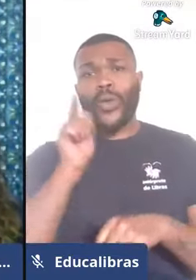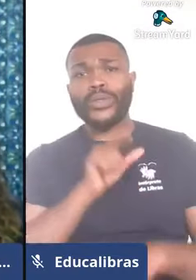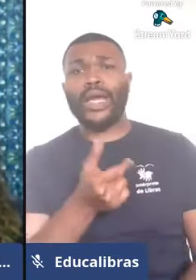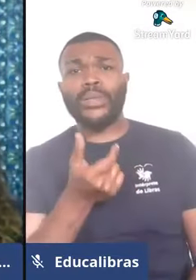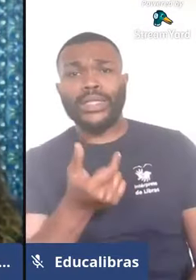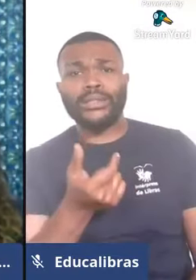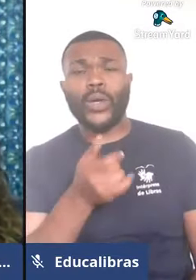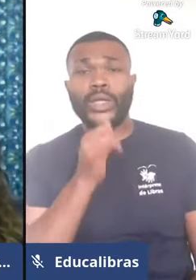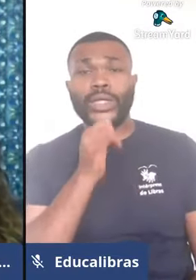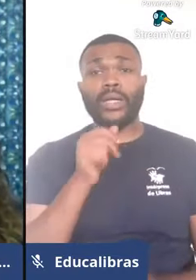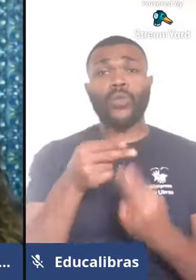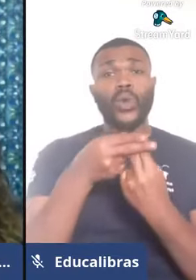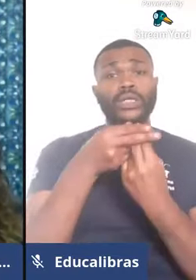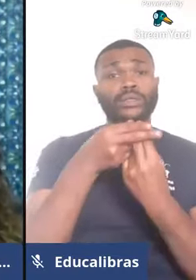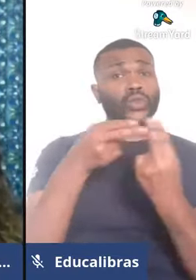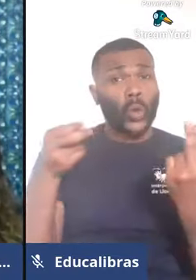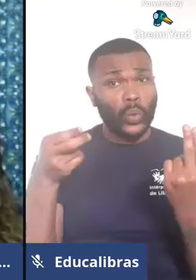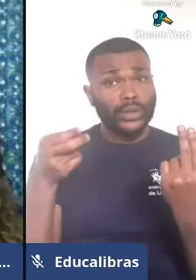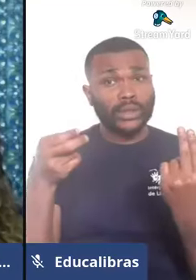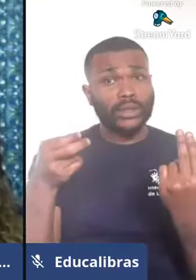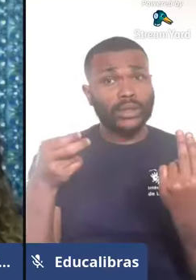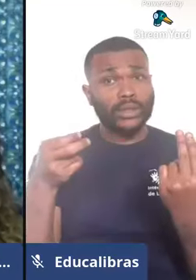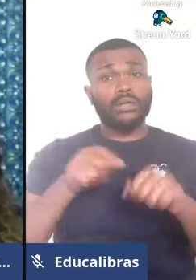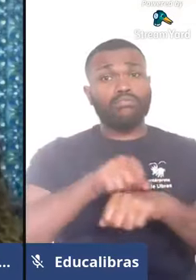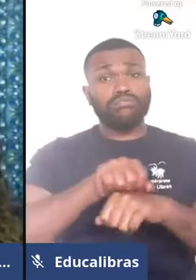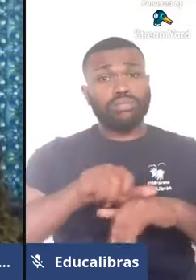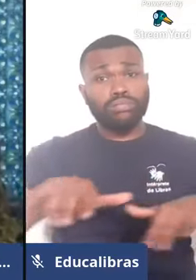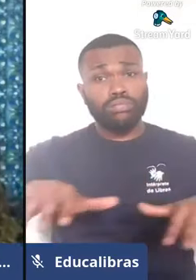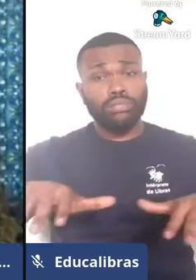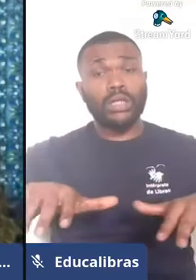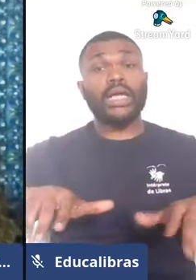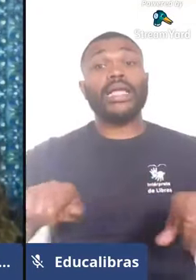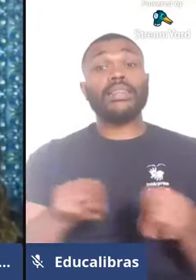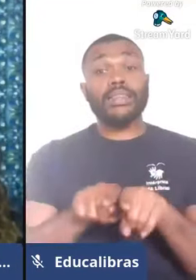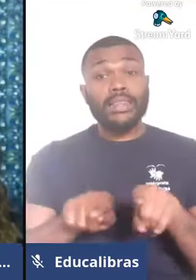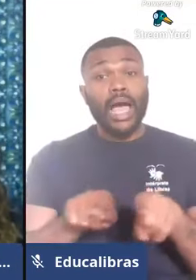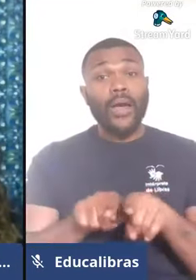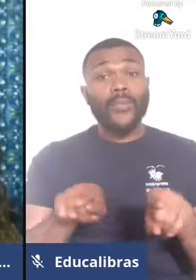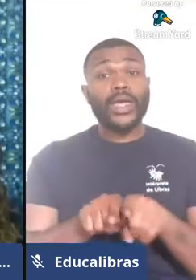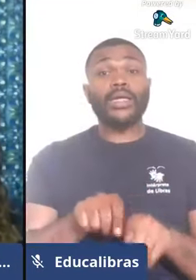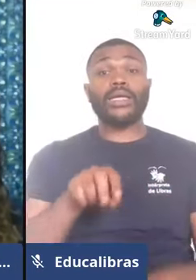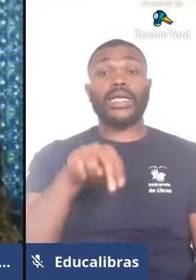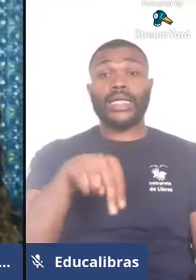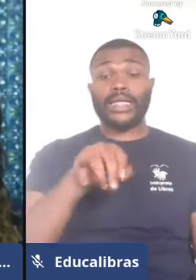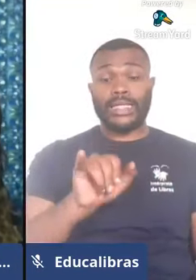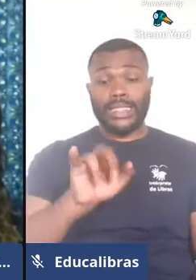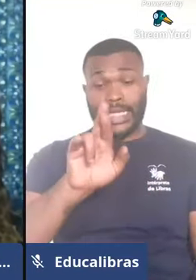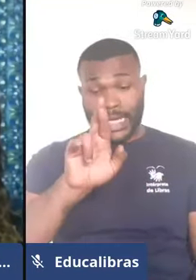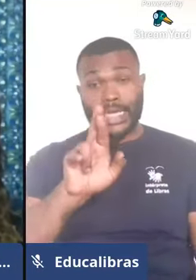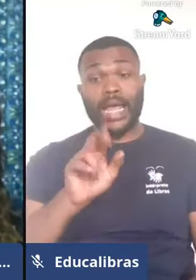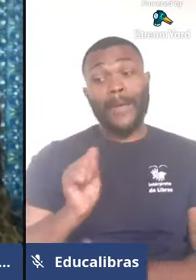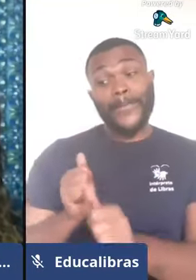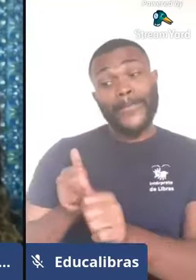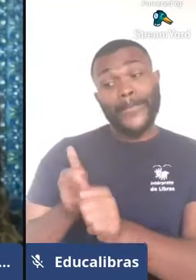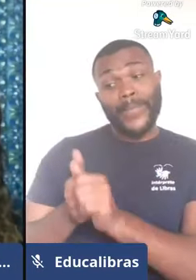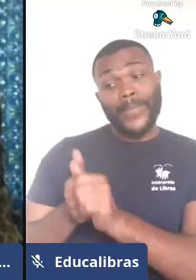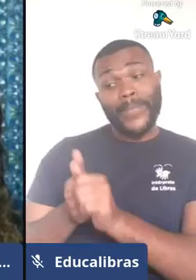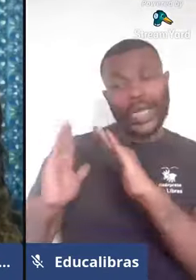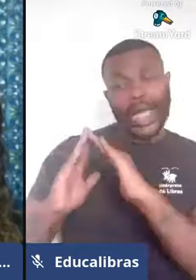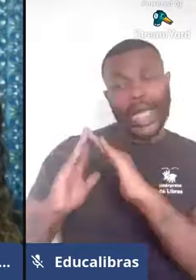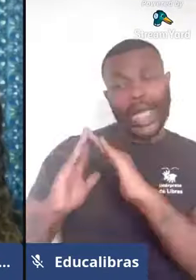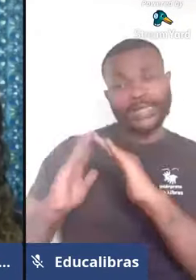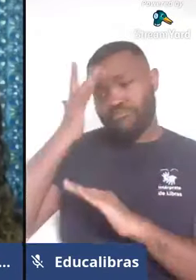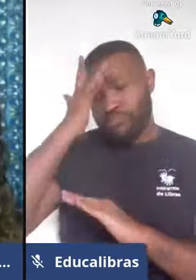descentralizado, regionalizado. Então, eu acho que veio com essa coisa dos NIRs, a ideia da reabilitação próximo da casa da pessoa, então criar centros